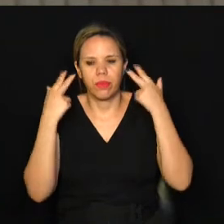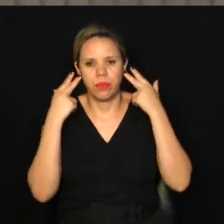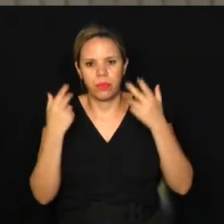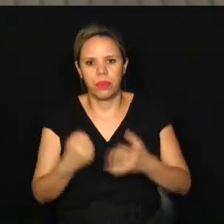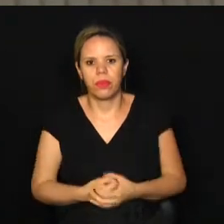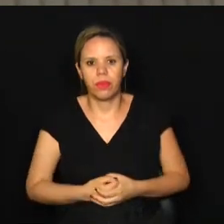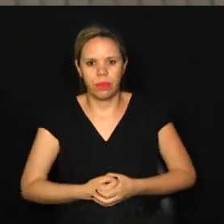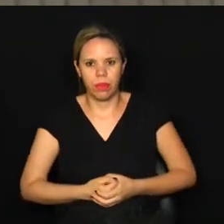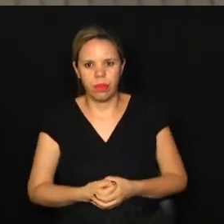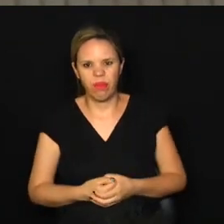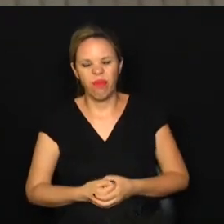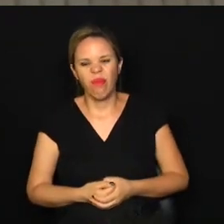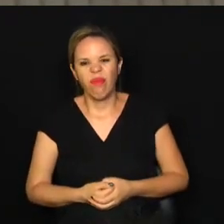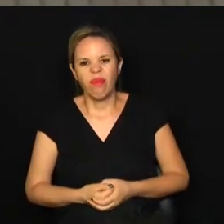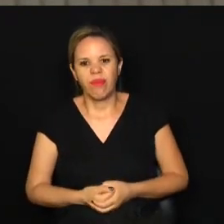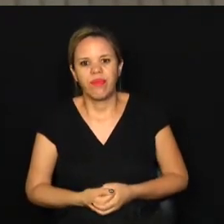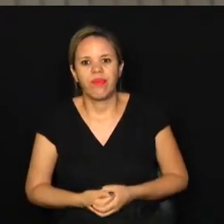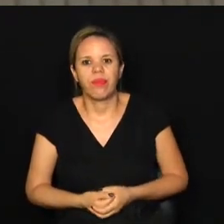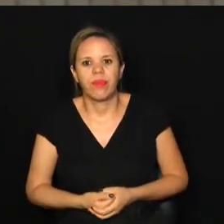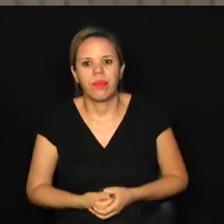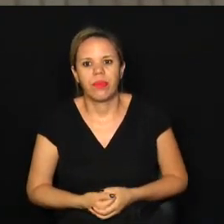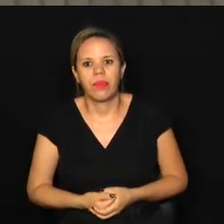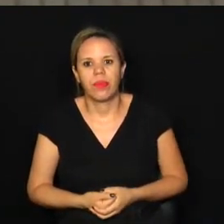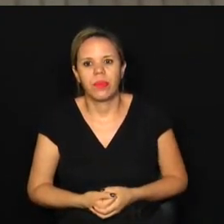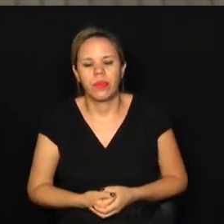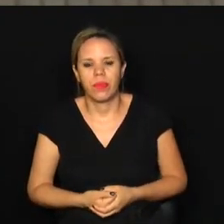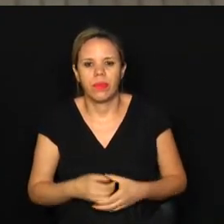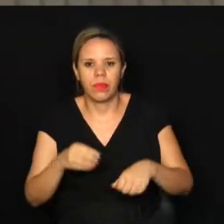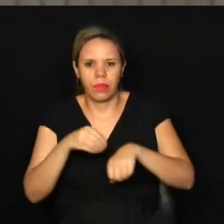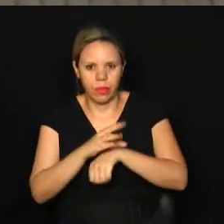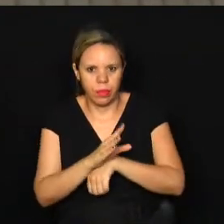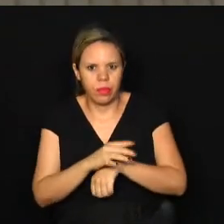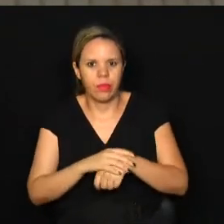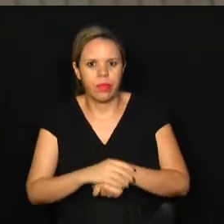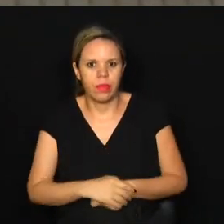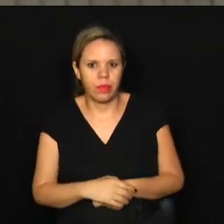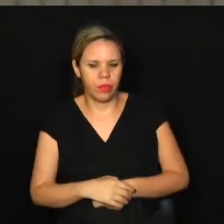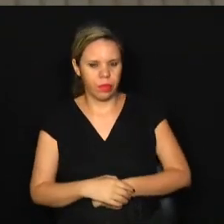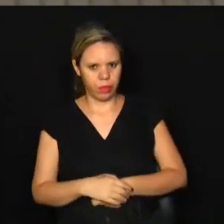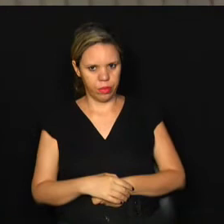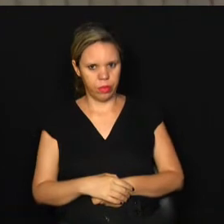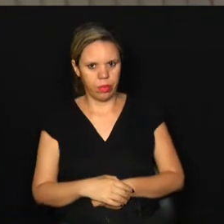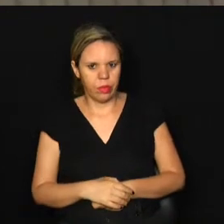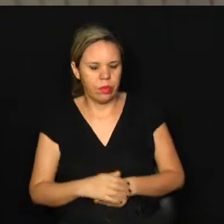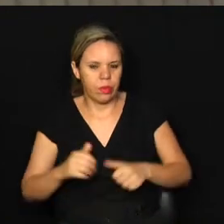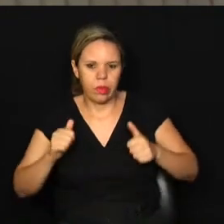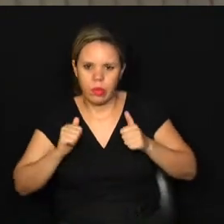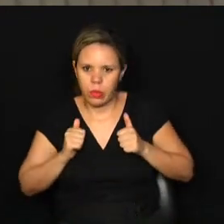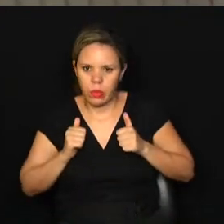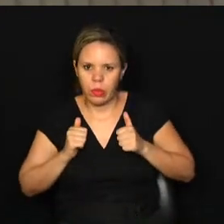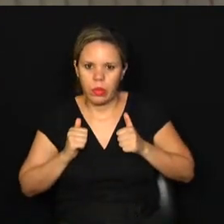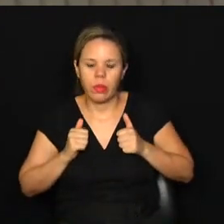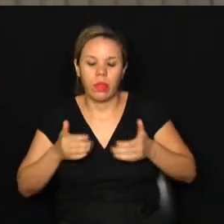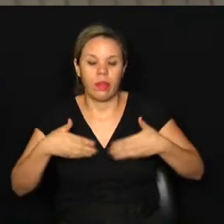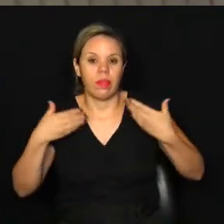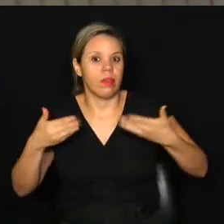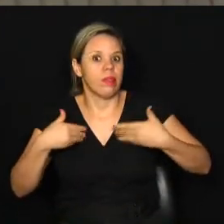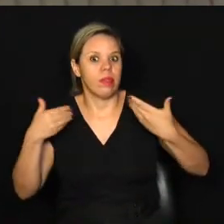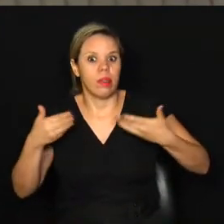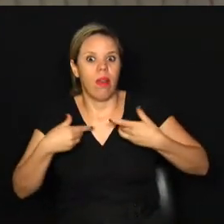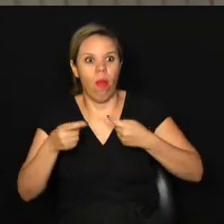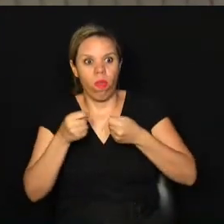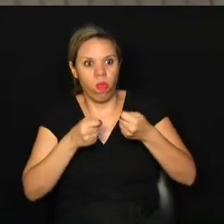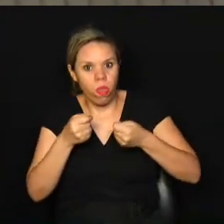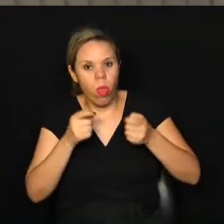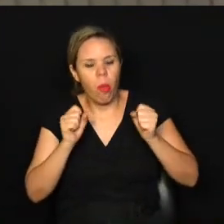Então, isso traz, não dizer um conforto, mas um ânimo que a economia